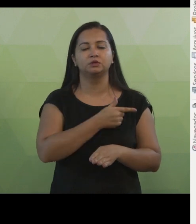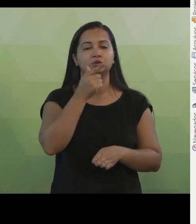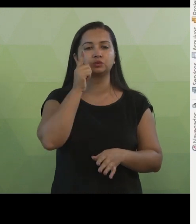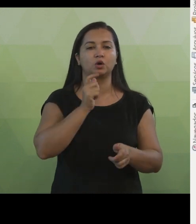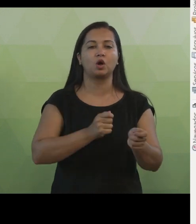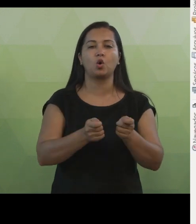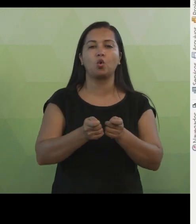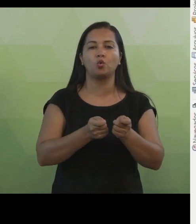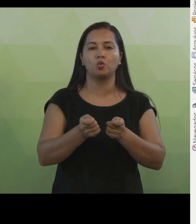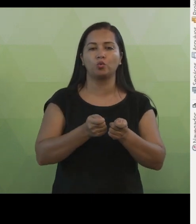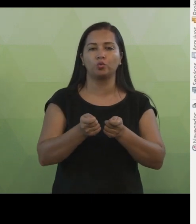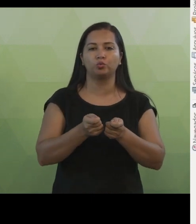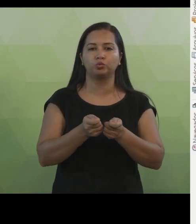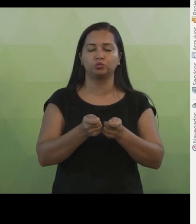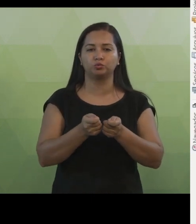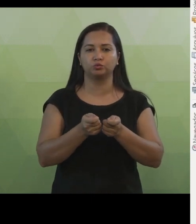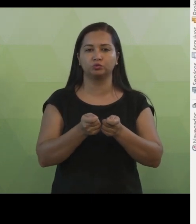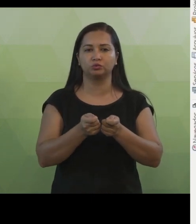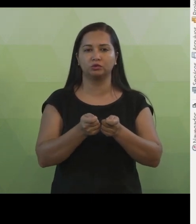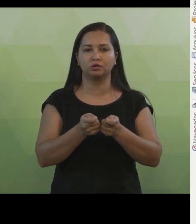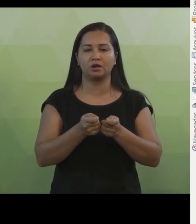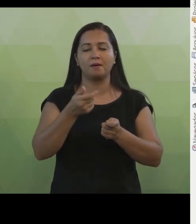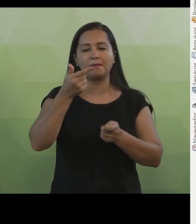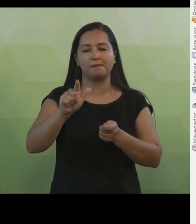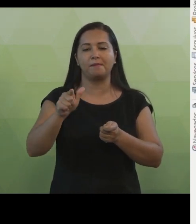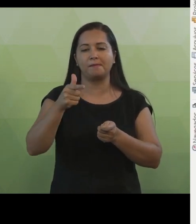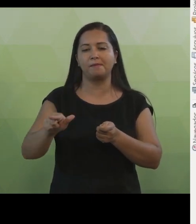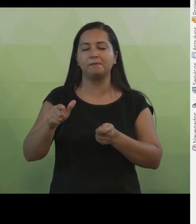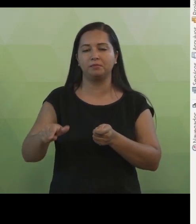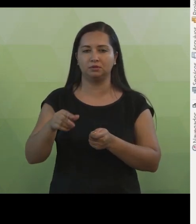uma tabuada aqui do número